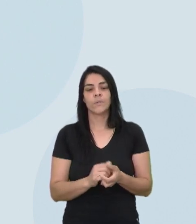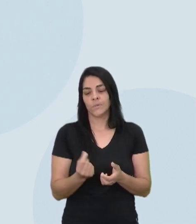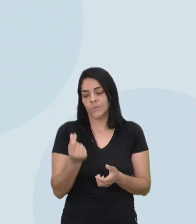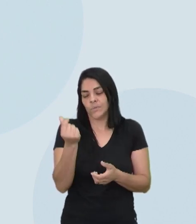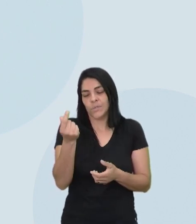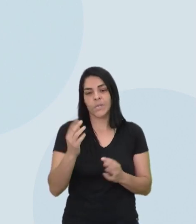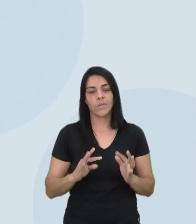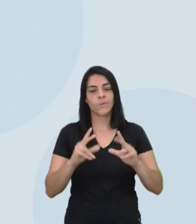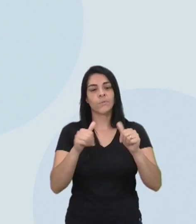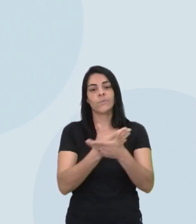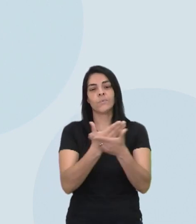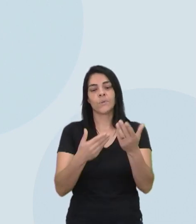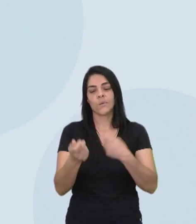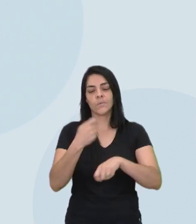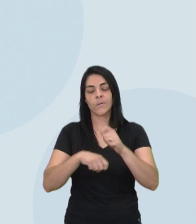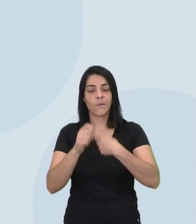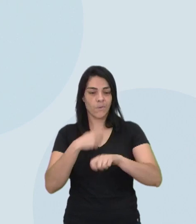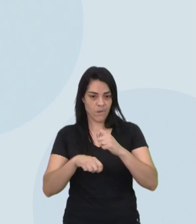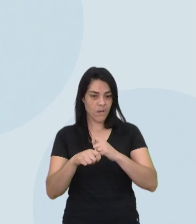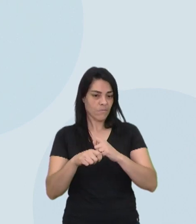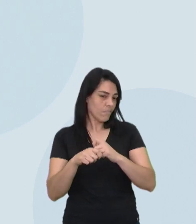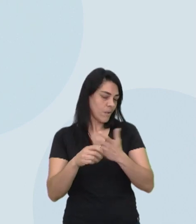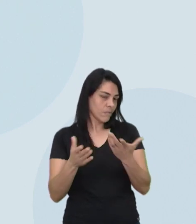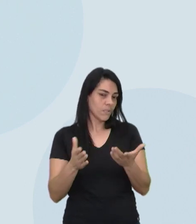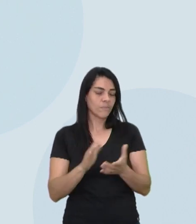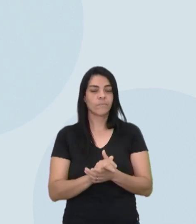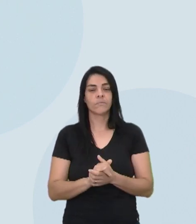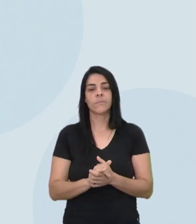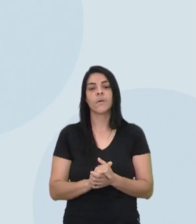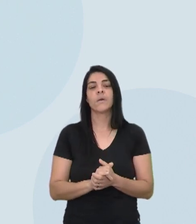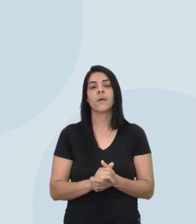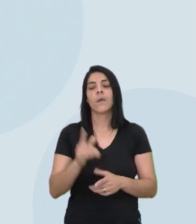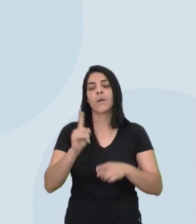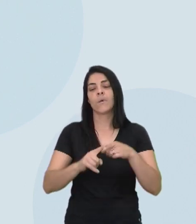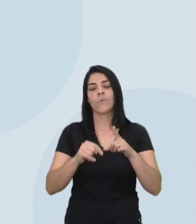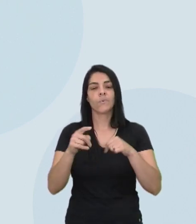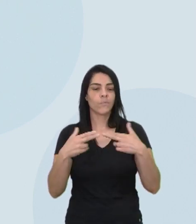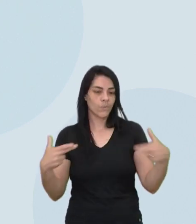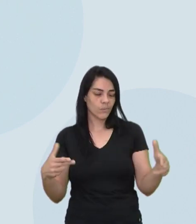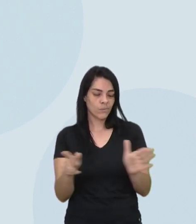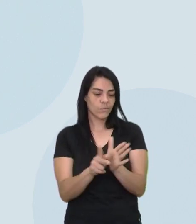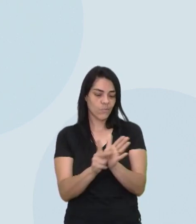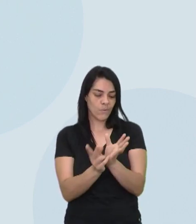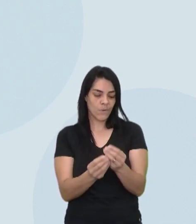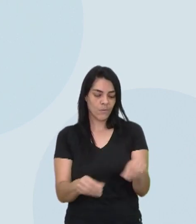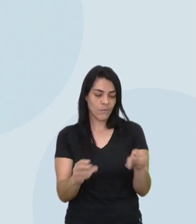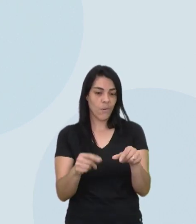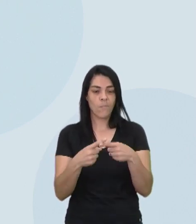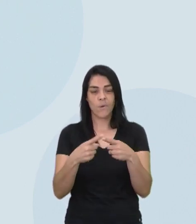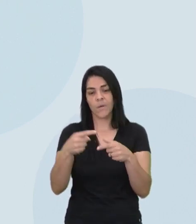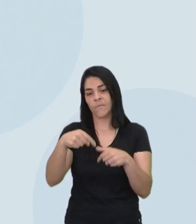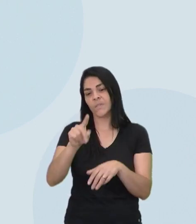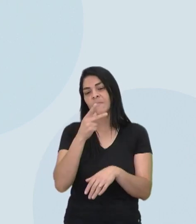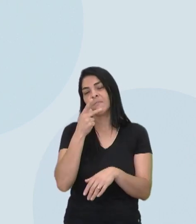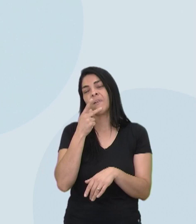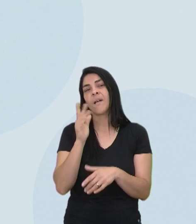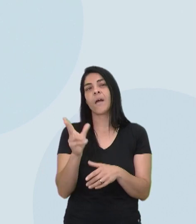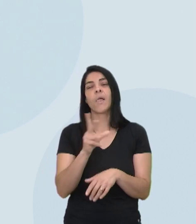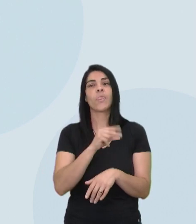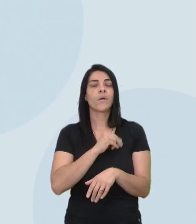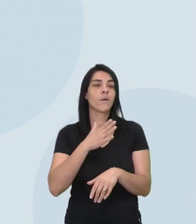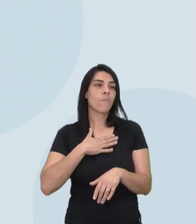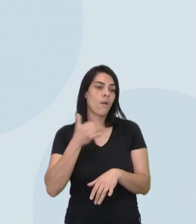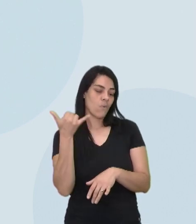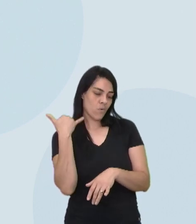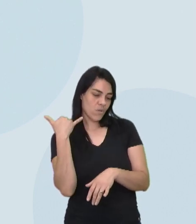toda a nossa economia gira em torno também dos produtos do solo, porque você pode até falar assim, mas o meu